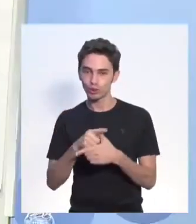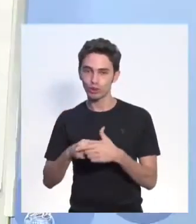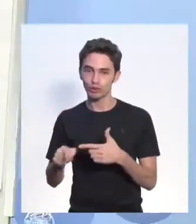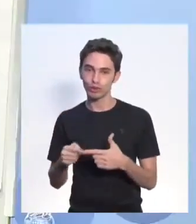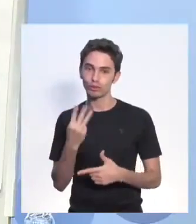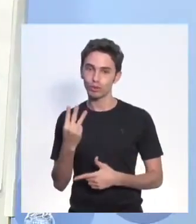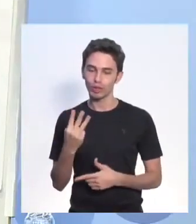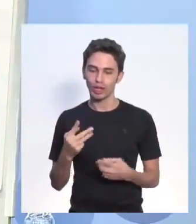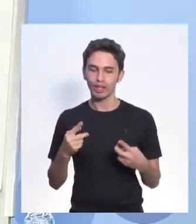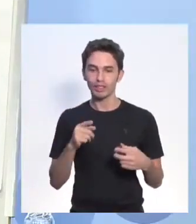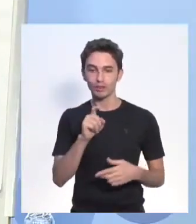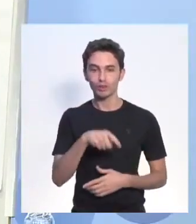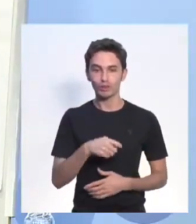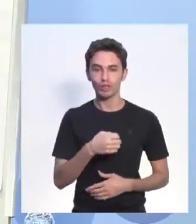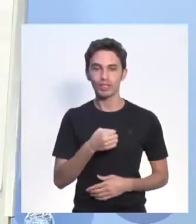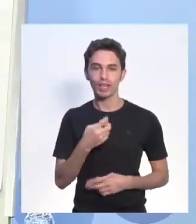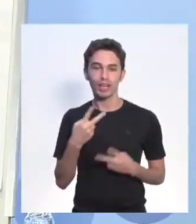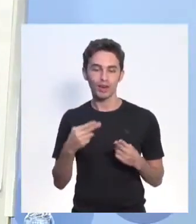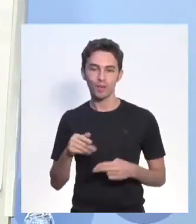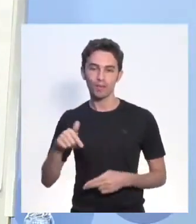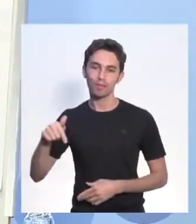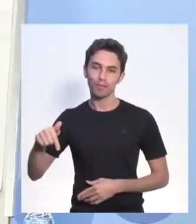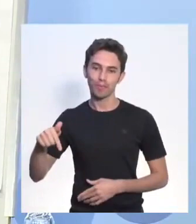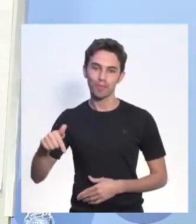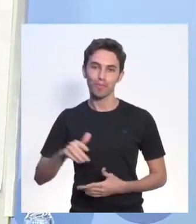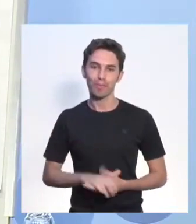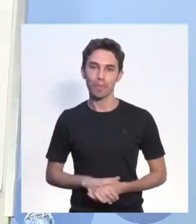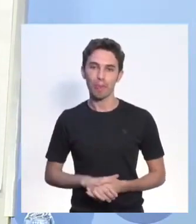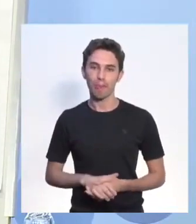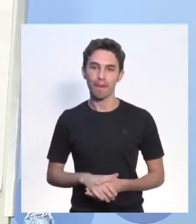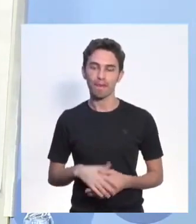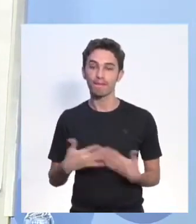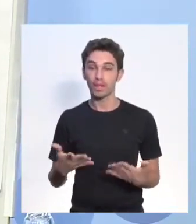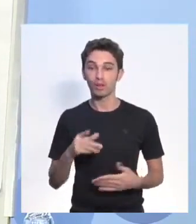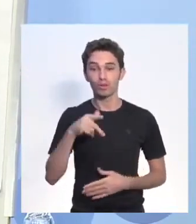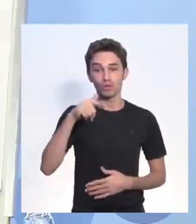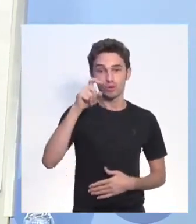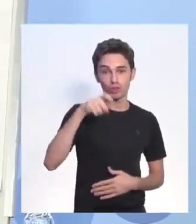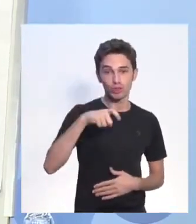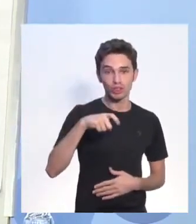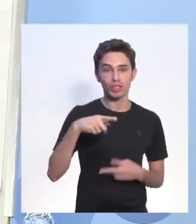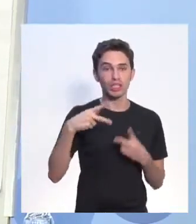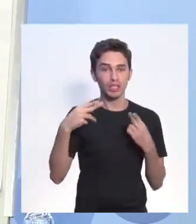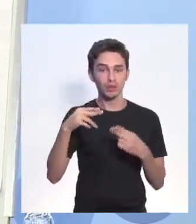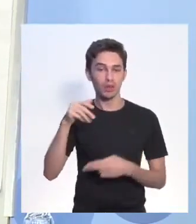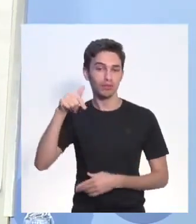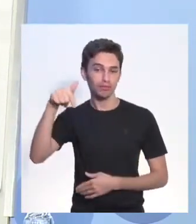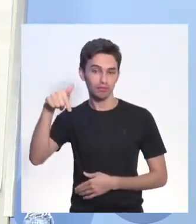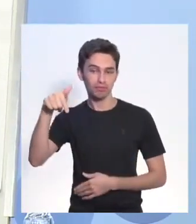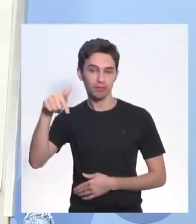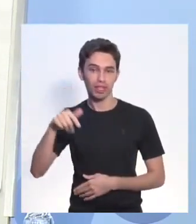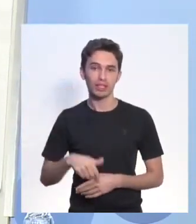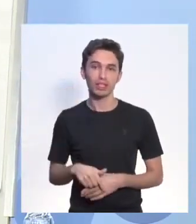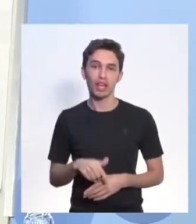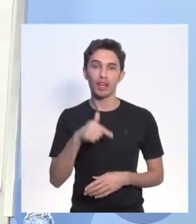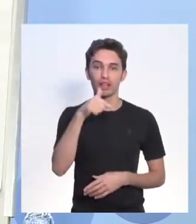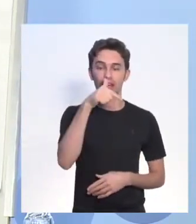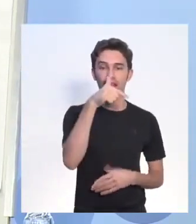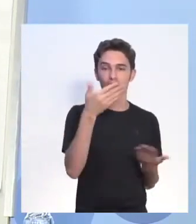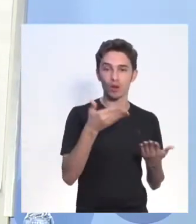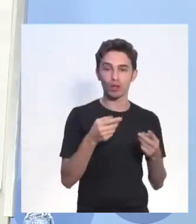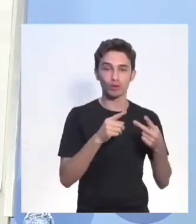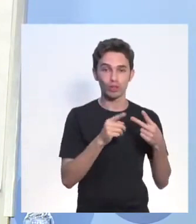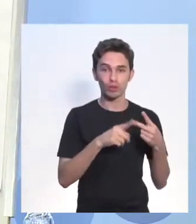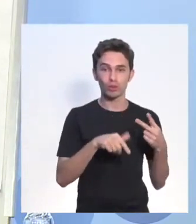os lados do meu triângulo. Então, o primeiro lado é o próprio 7, então são 7 centímetros. O segundo é o 7